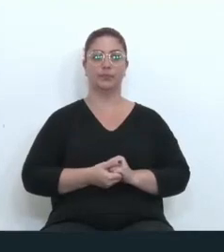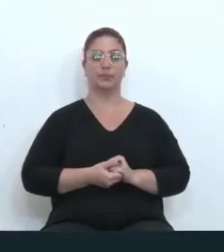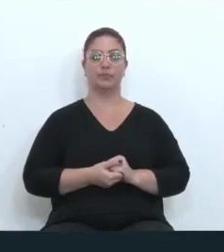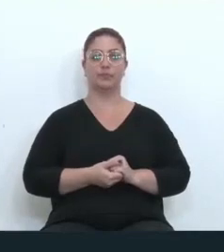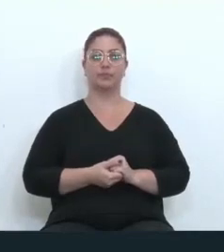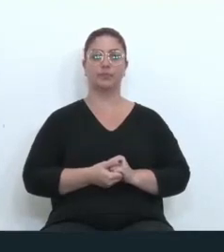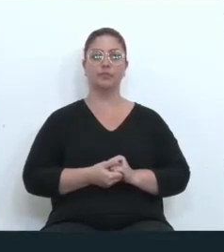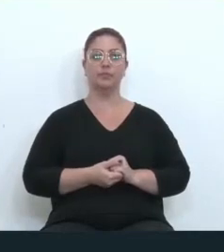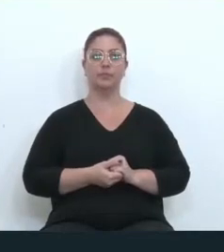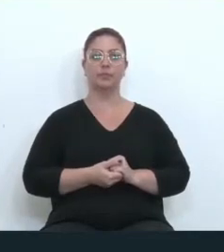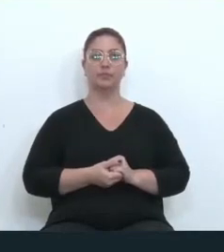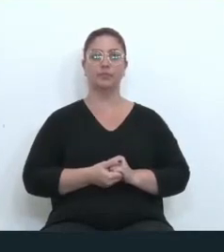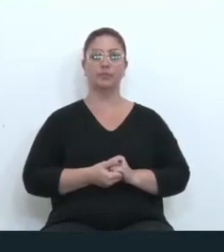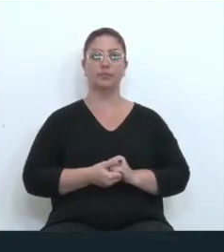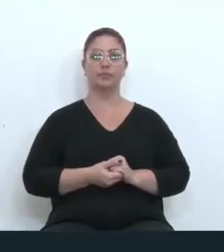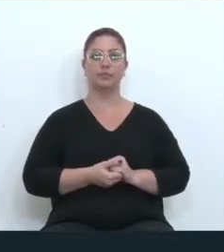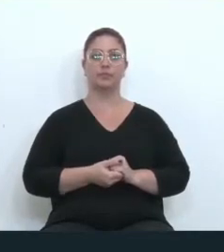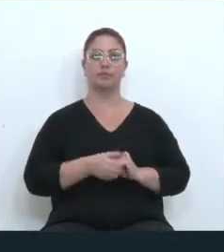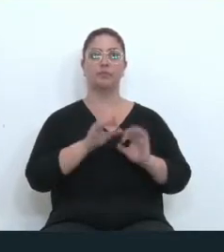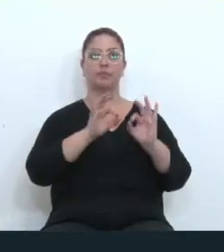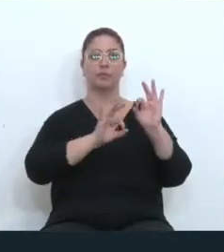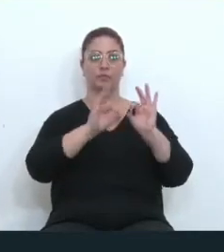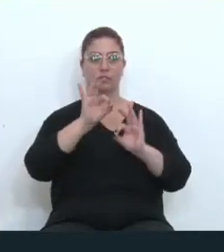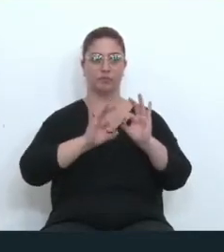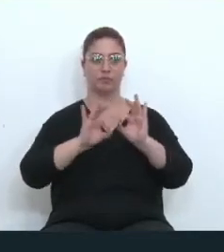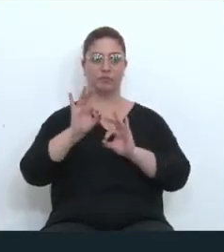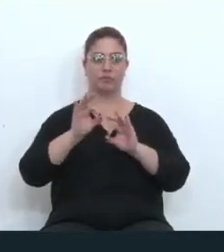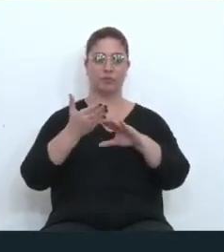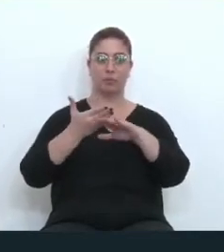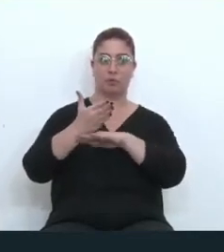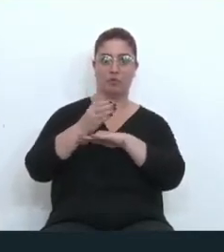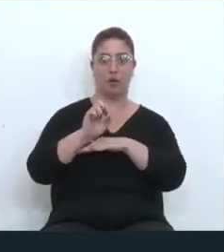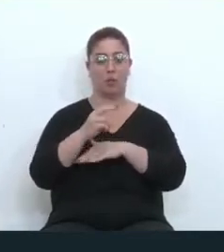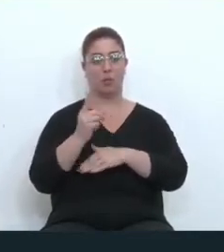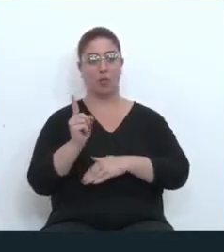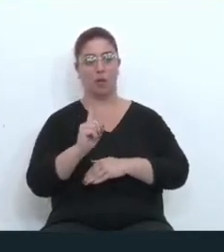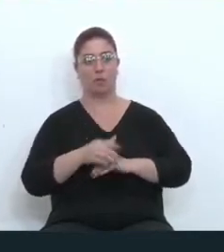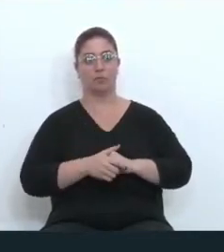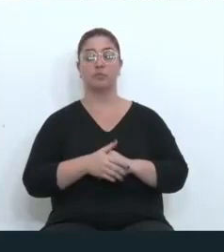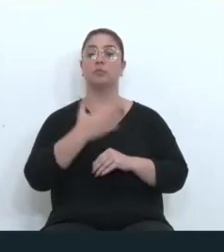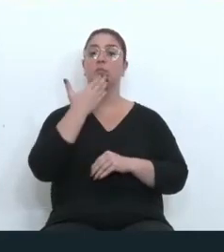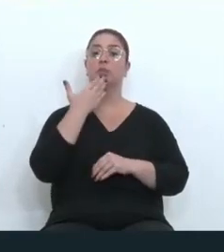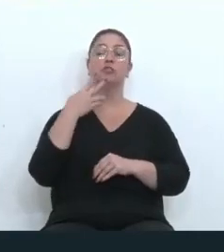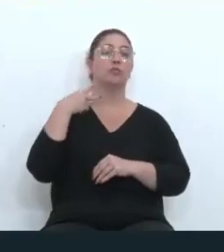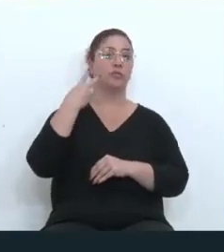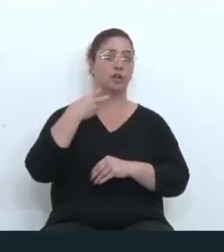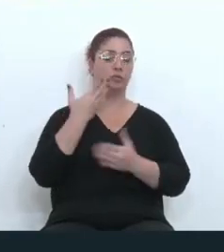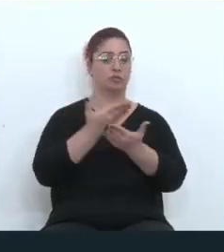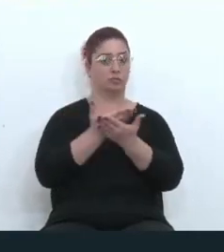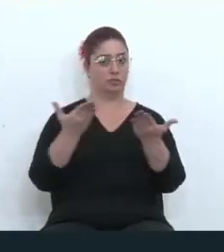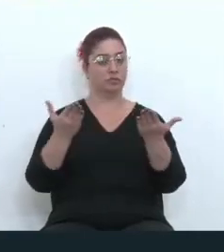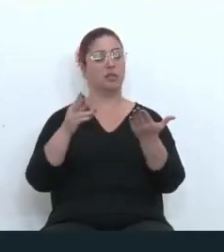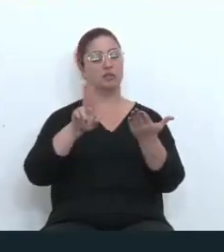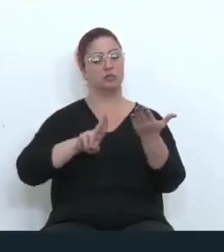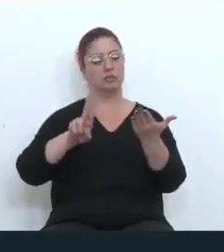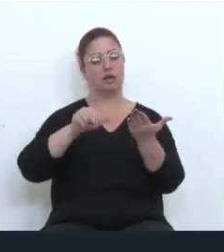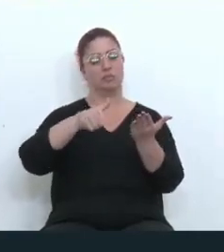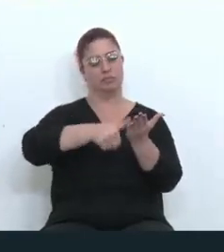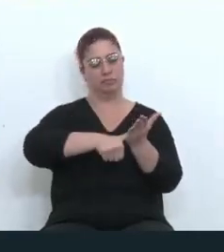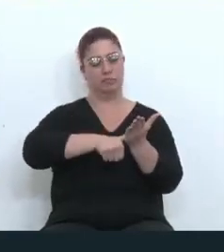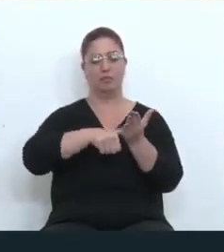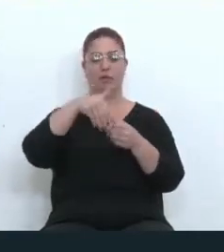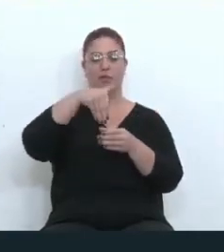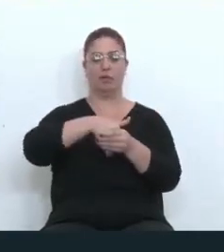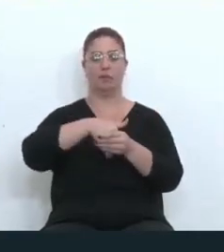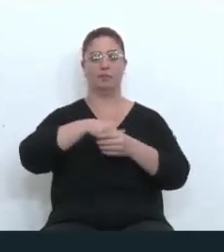consulta casa seu presente é objeto de liberação solicita senhores vereadores que utilizam os terminais para o voto eletrônico